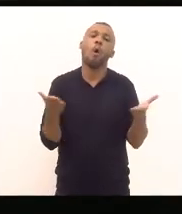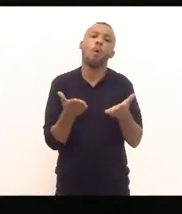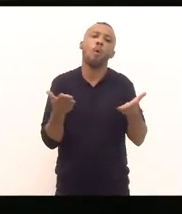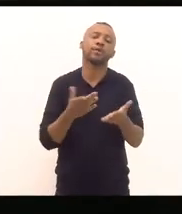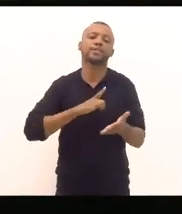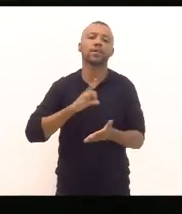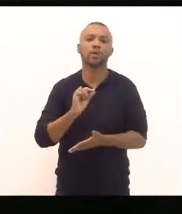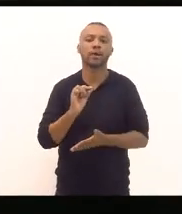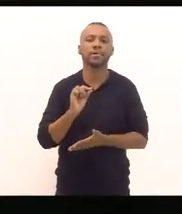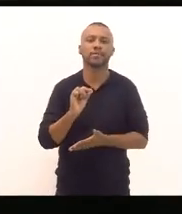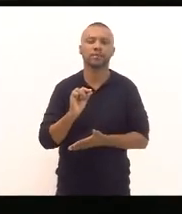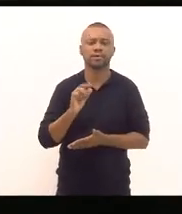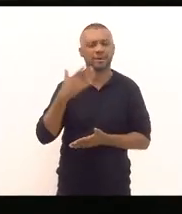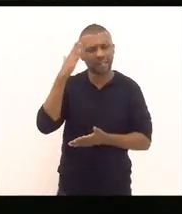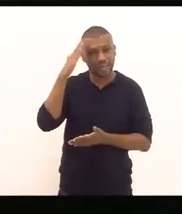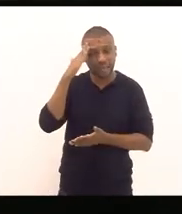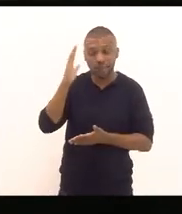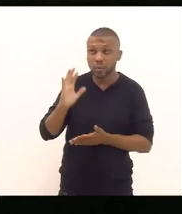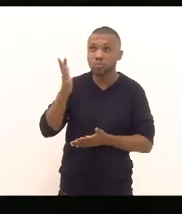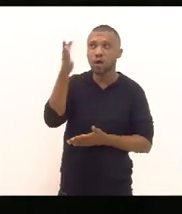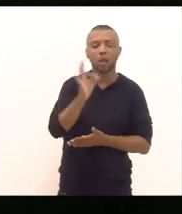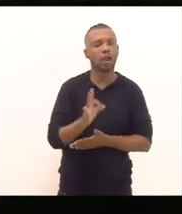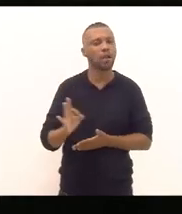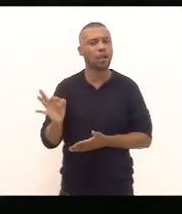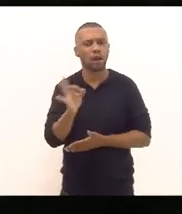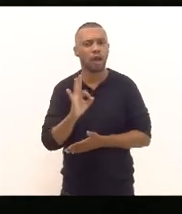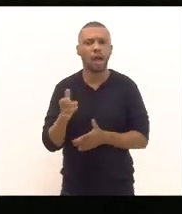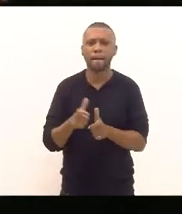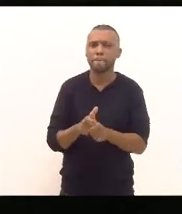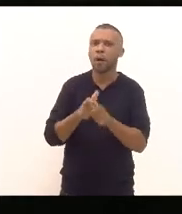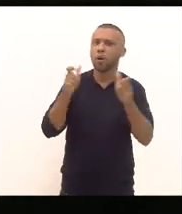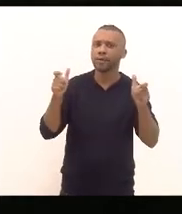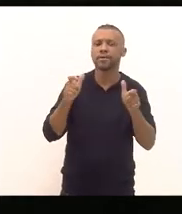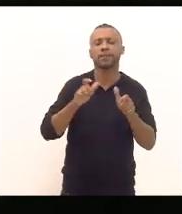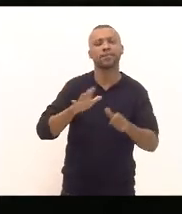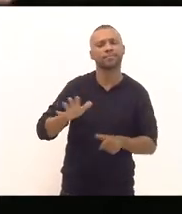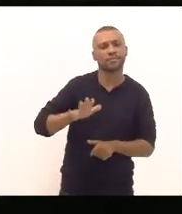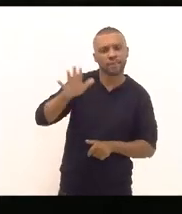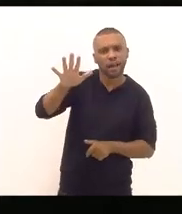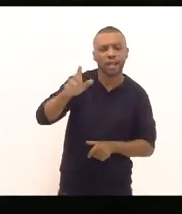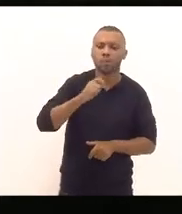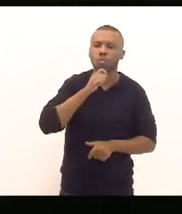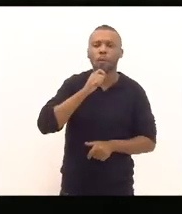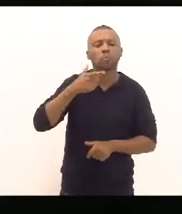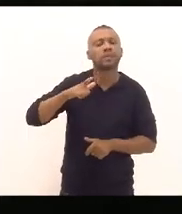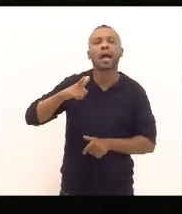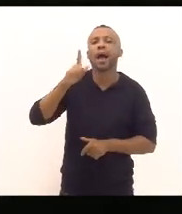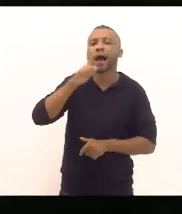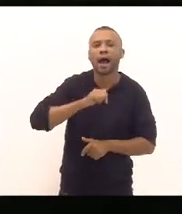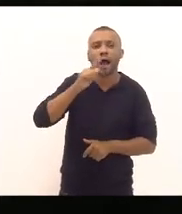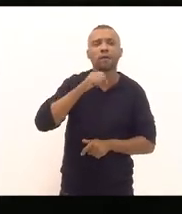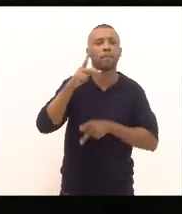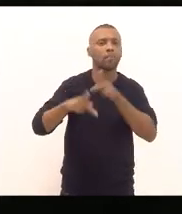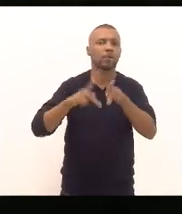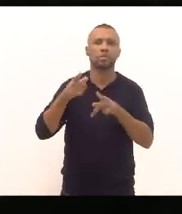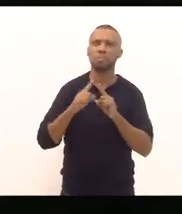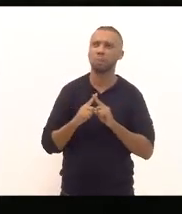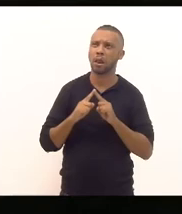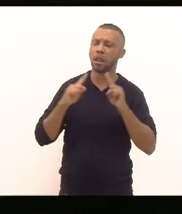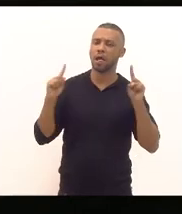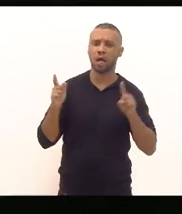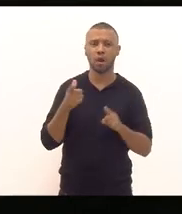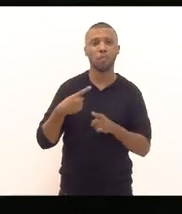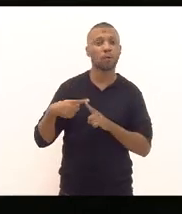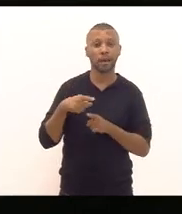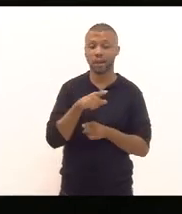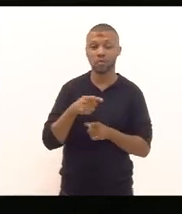já deve tá tia Ju sabe que não acontece na maior parte das comunidade não tem água a população não pode reclamar porque